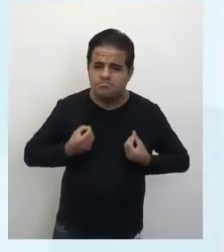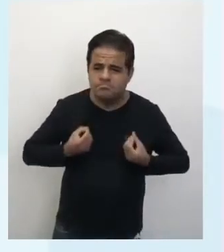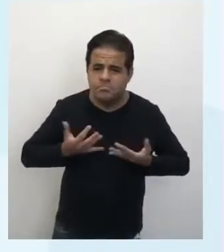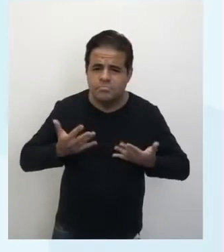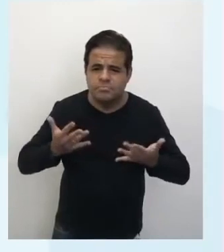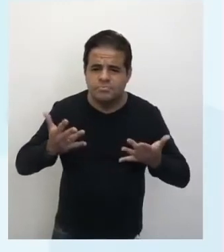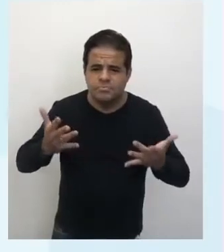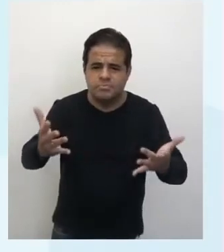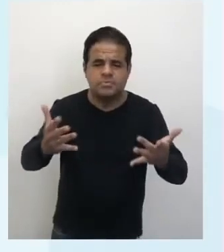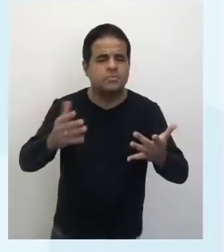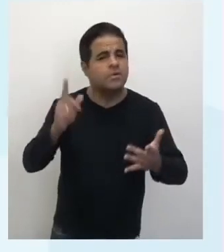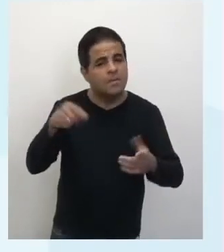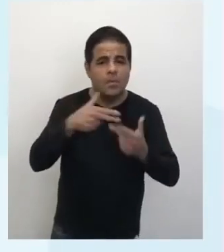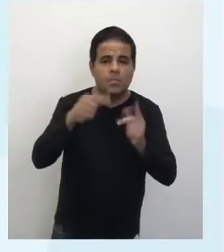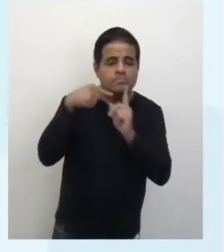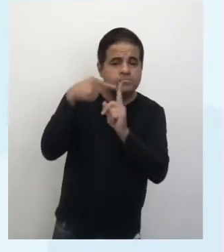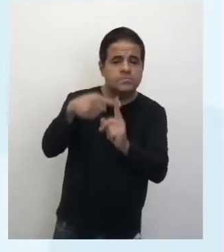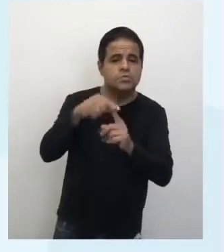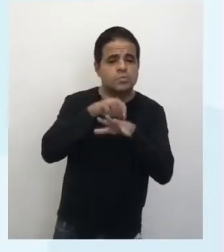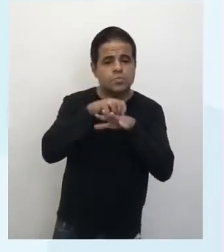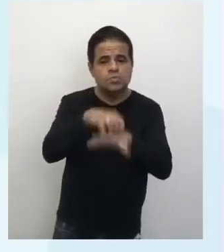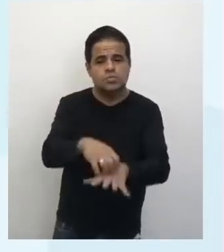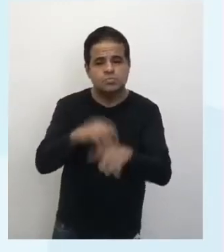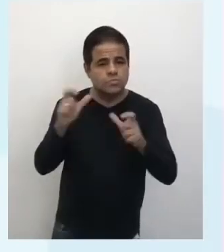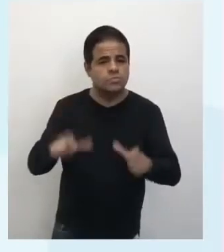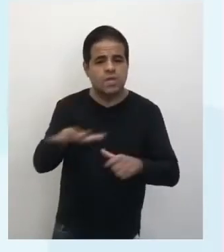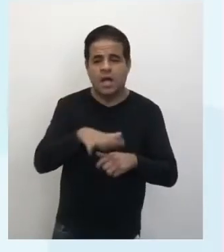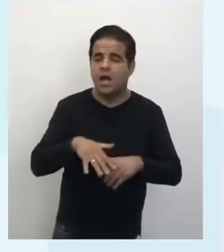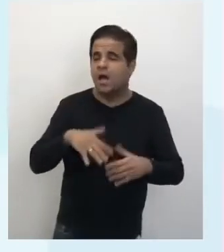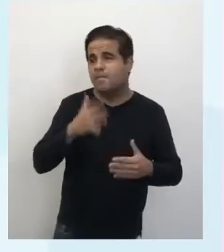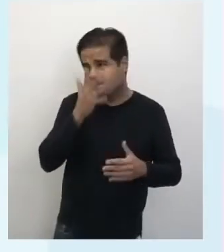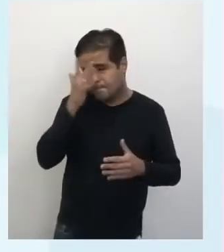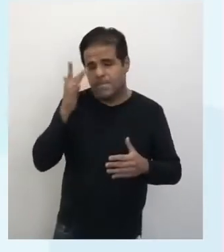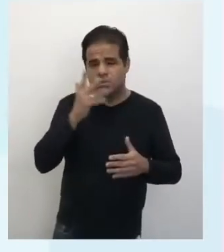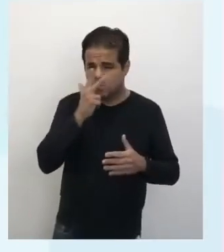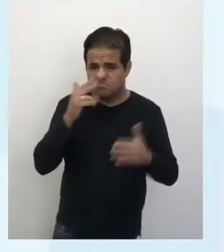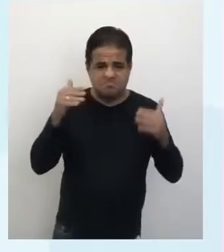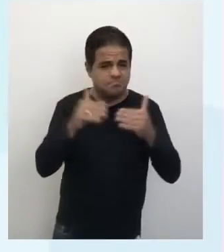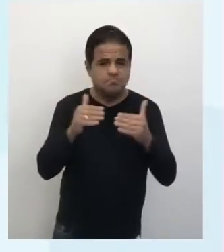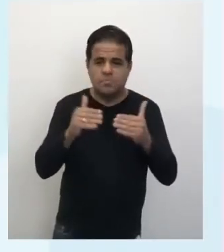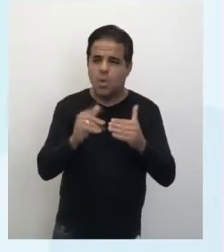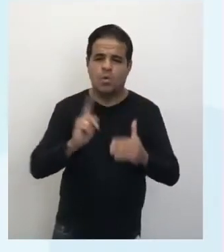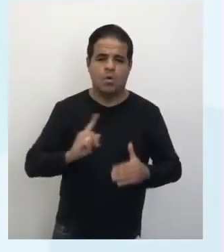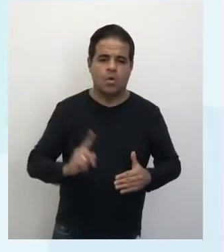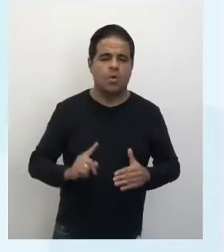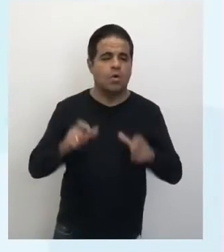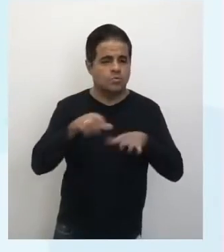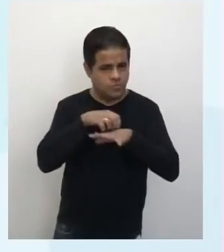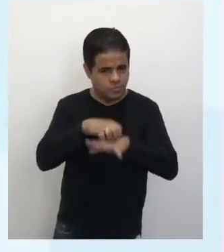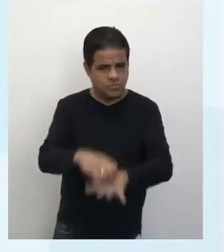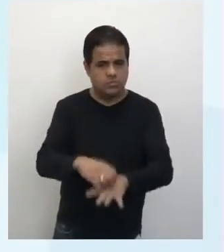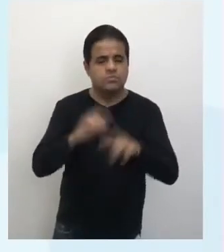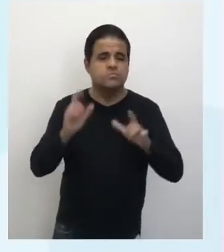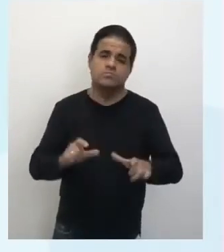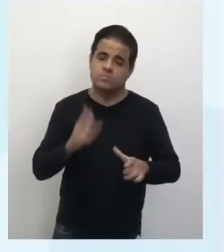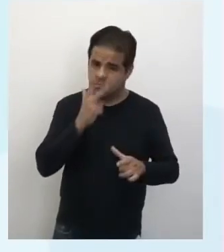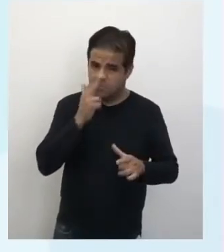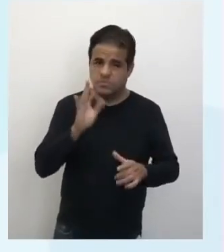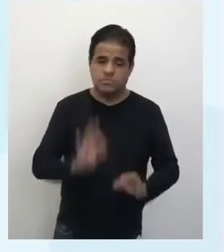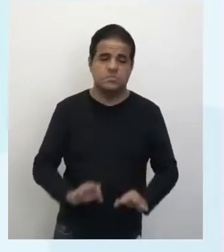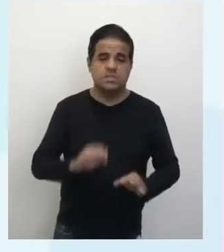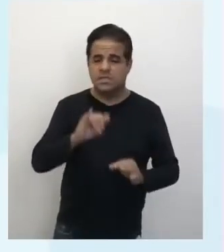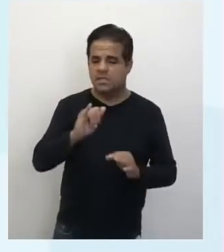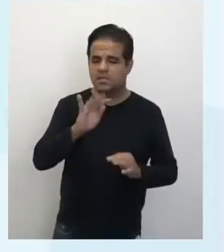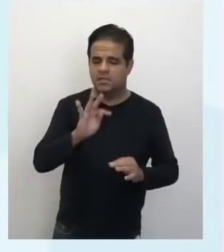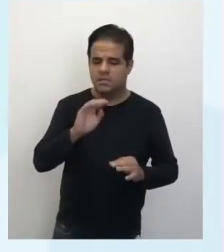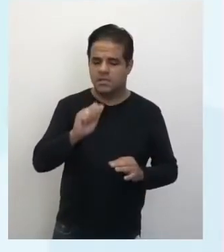Uma coisa que dizem que é positiva é o turismo local, né, Russo? Embora não todo mundo concorda com isso, né? com o turismo local. É o que eu falei,